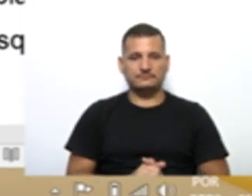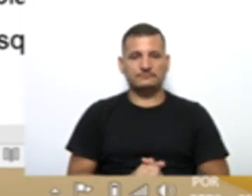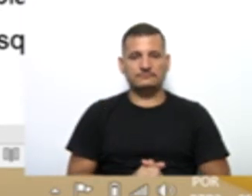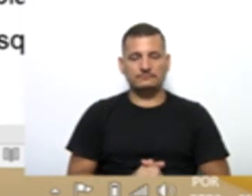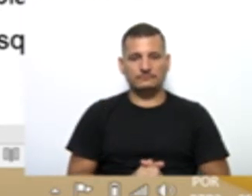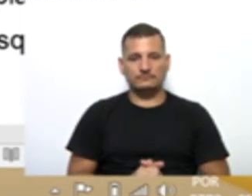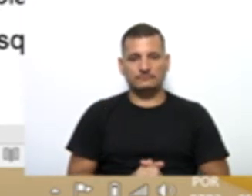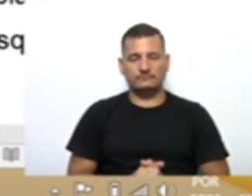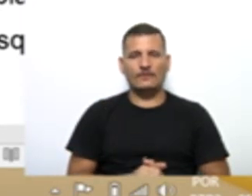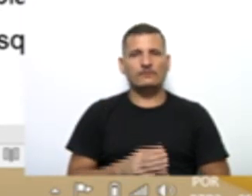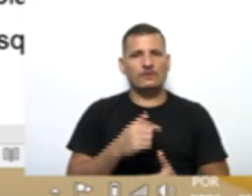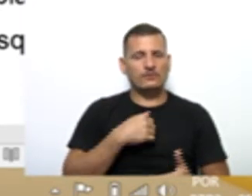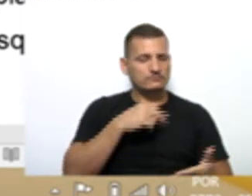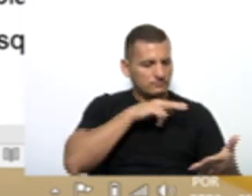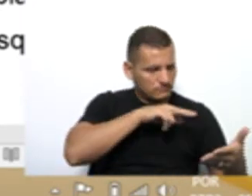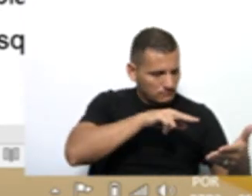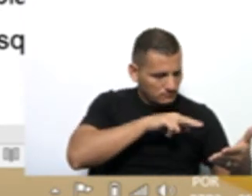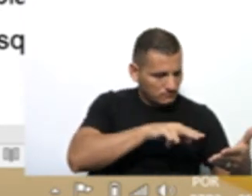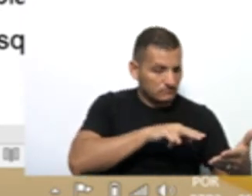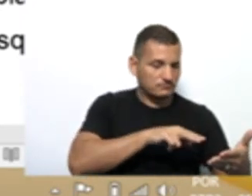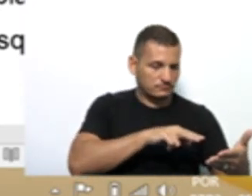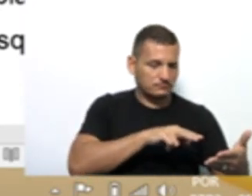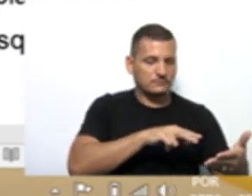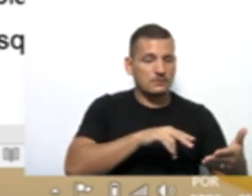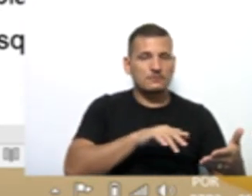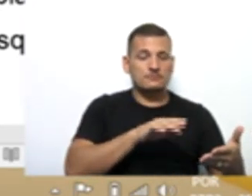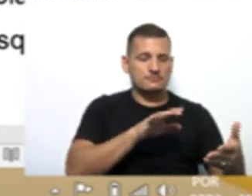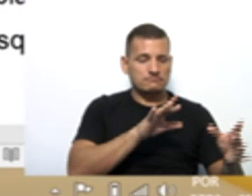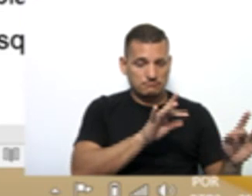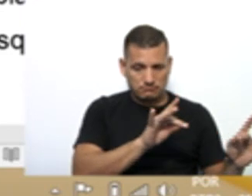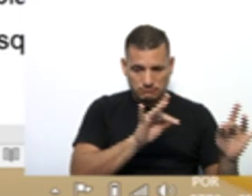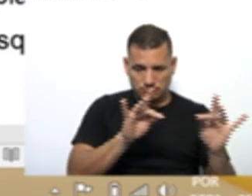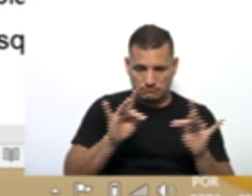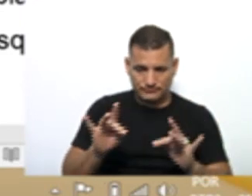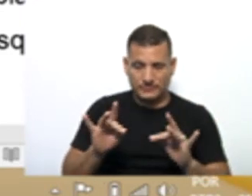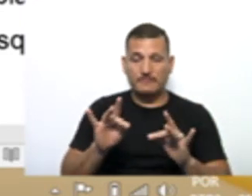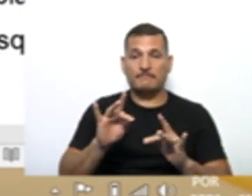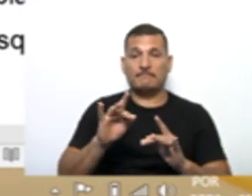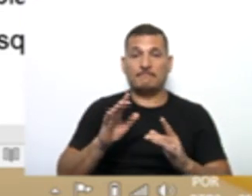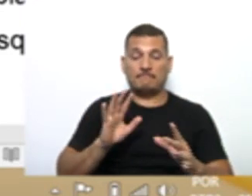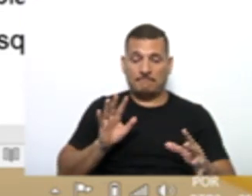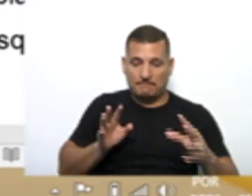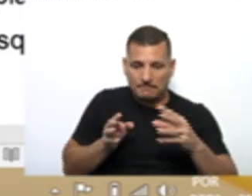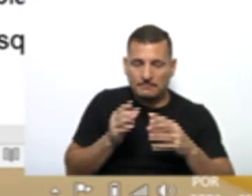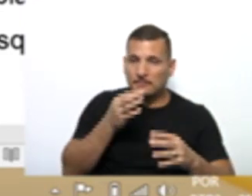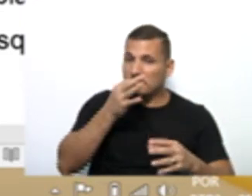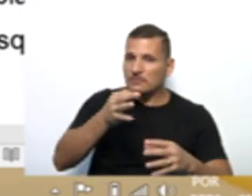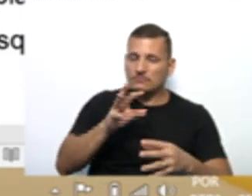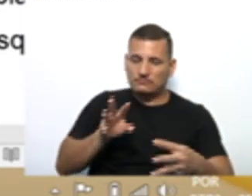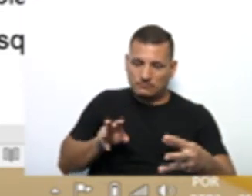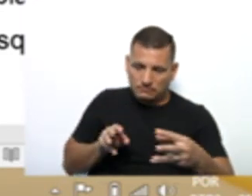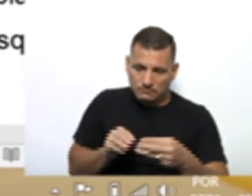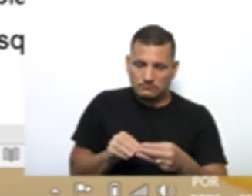aqui no texto as minhas palavras, ou seja, a minha interpretação, no caso, a sua interpretação ao ler uma